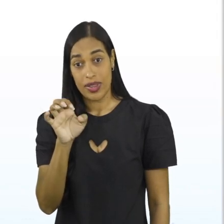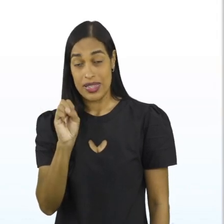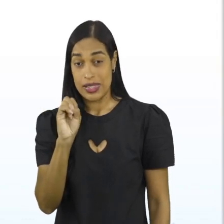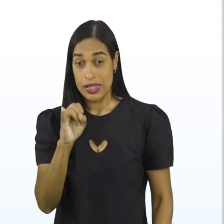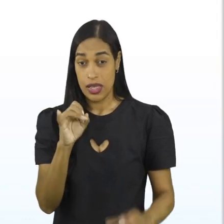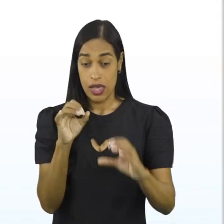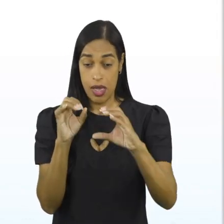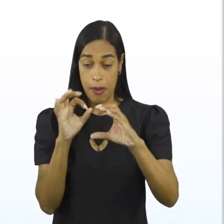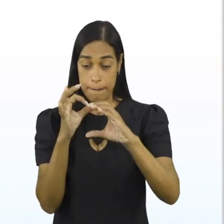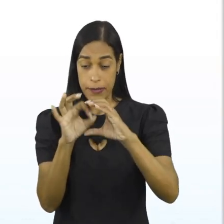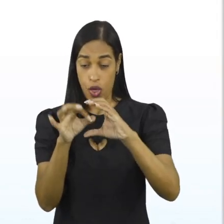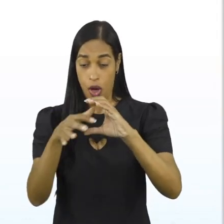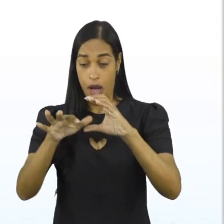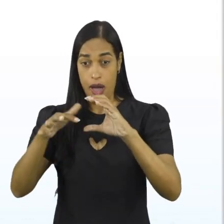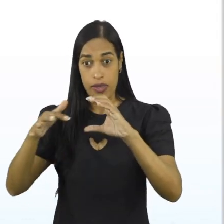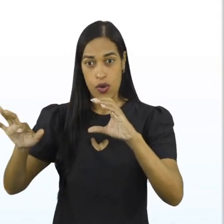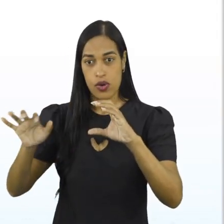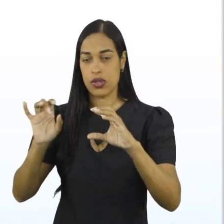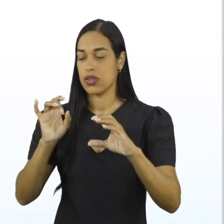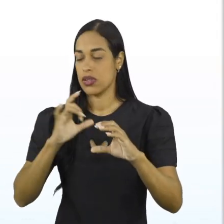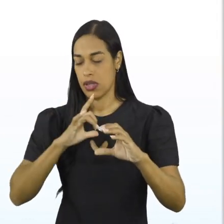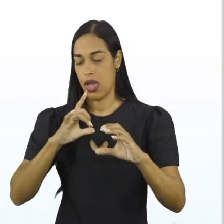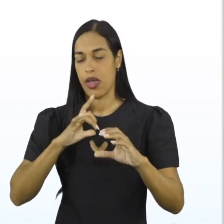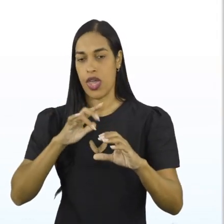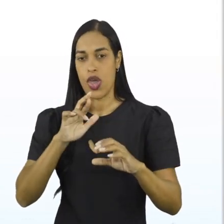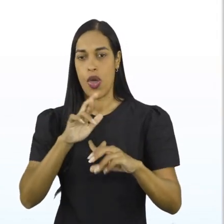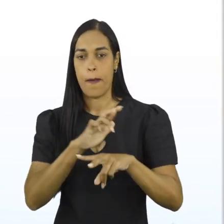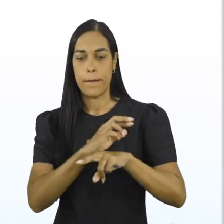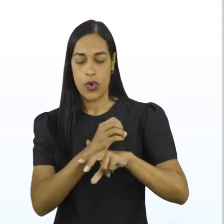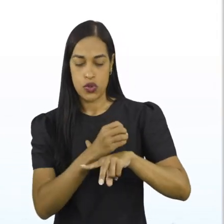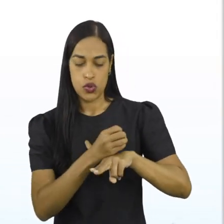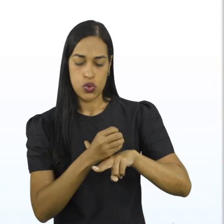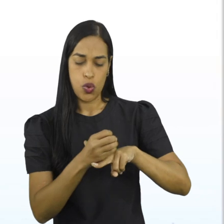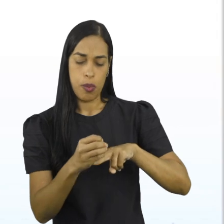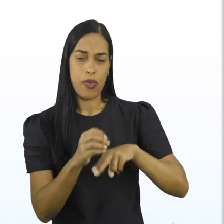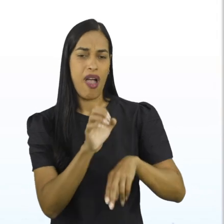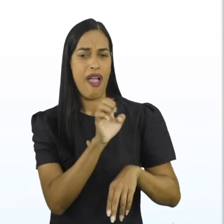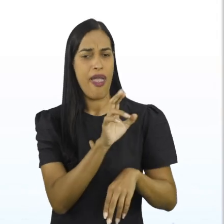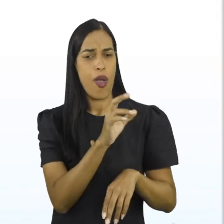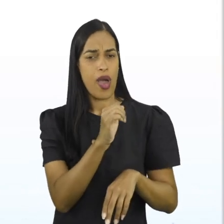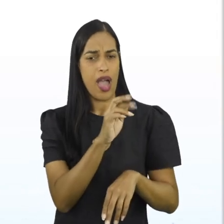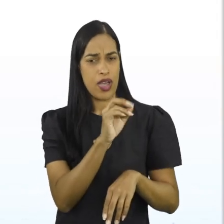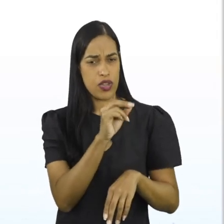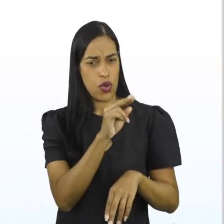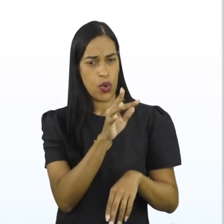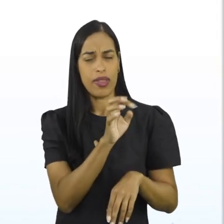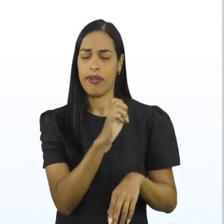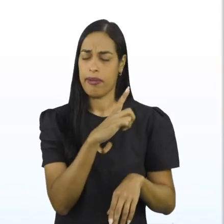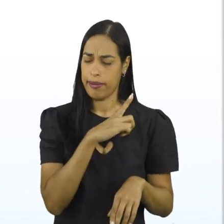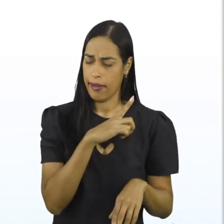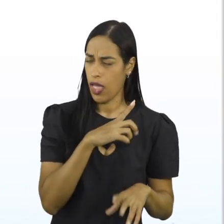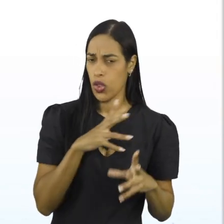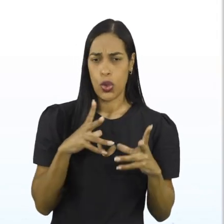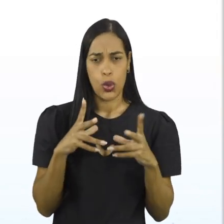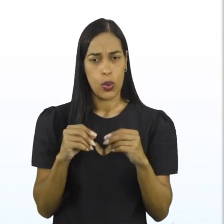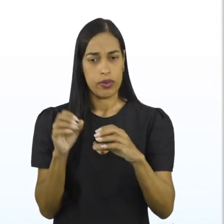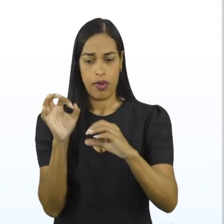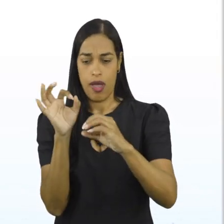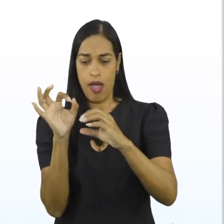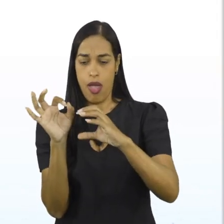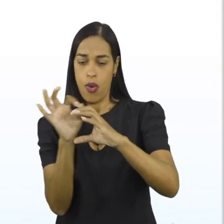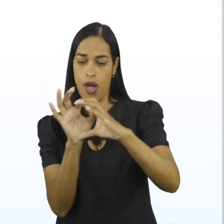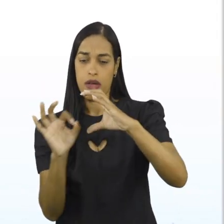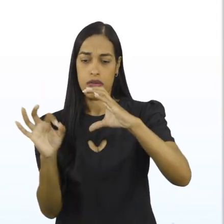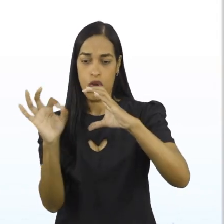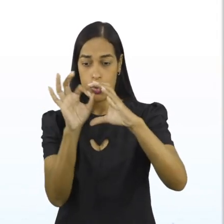procarionte, só tem ribossomo, tá? Mas não vai ter ribossomo no eucarionte, não? Vai, meu filho, eucarionte tem tudo. Eu tô